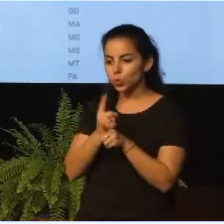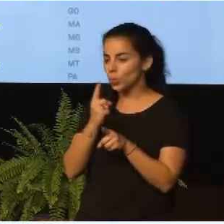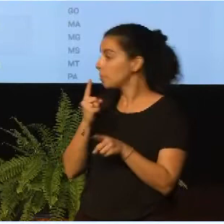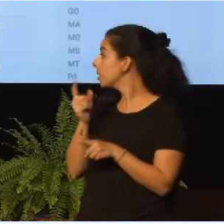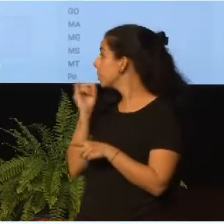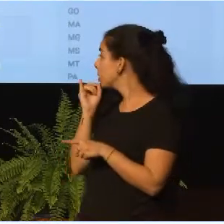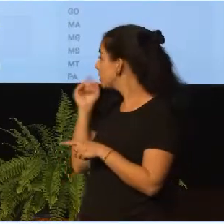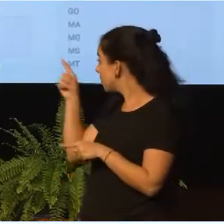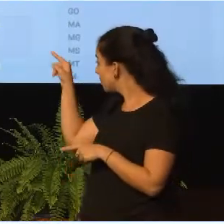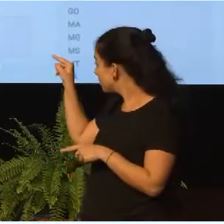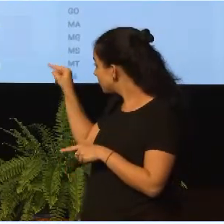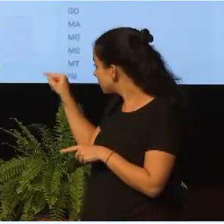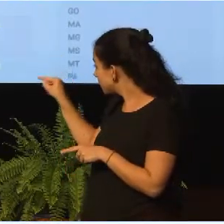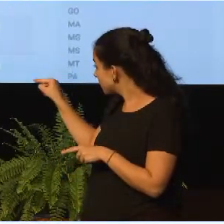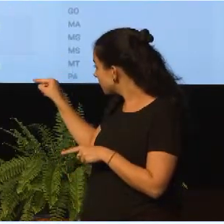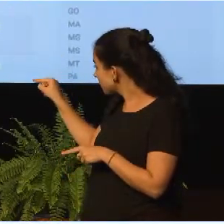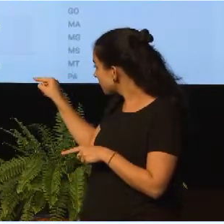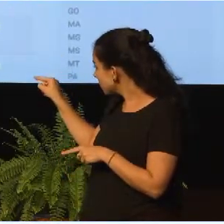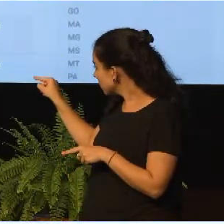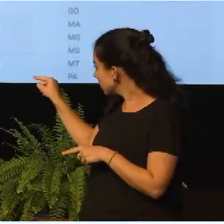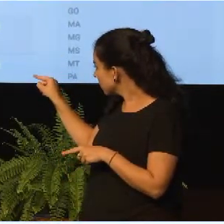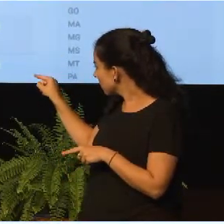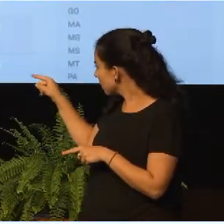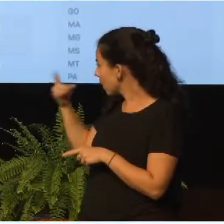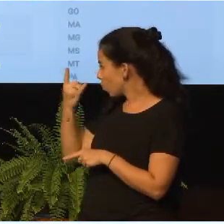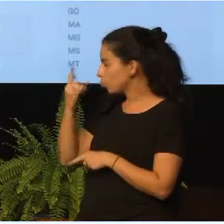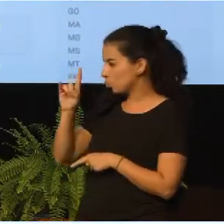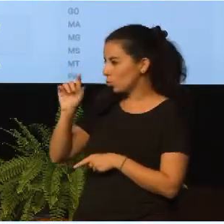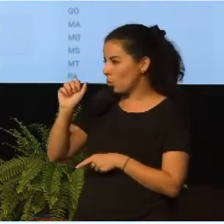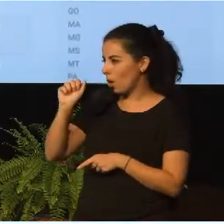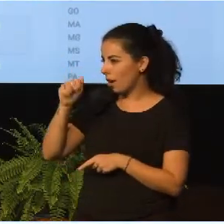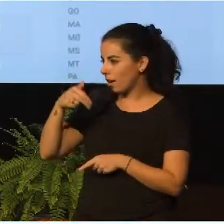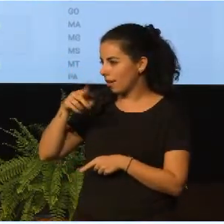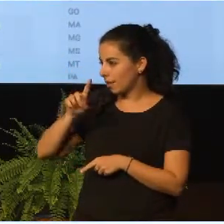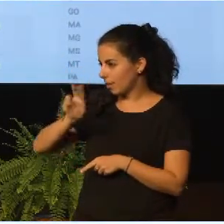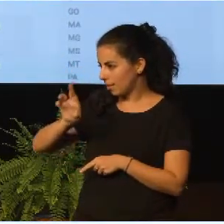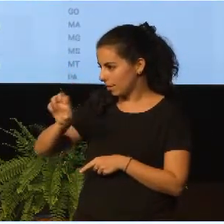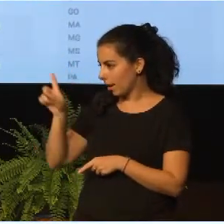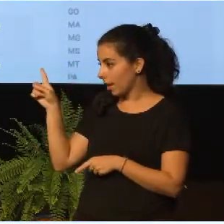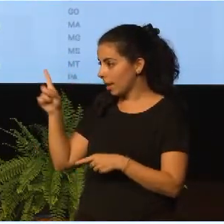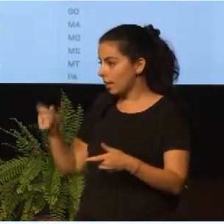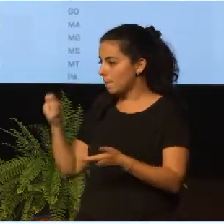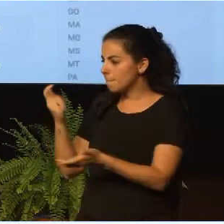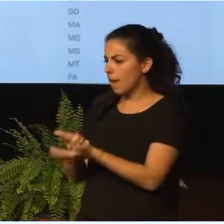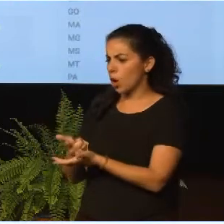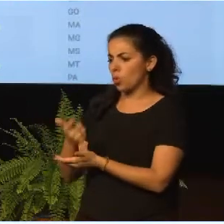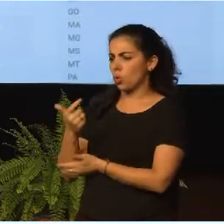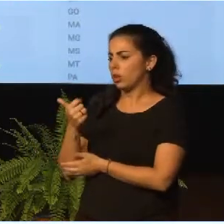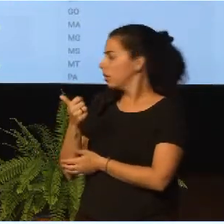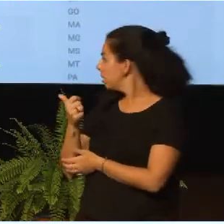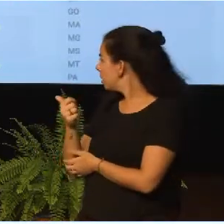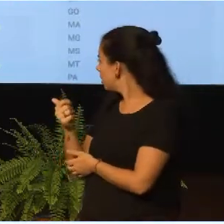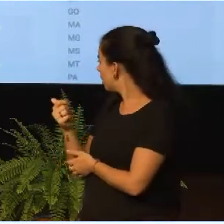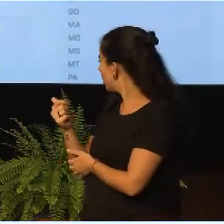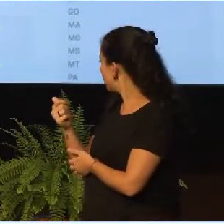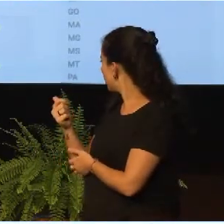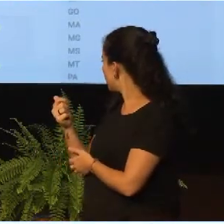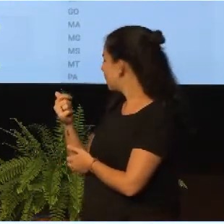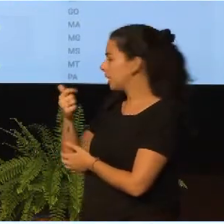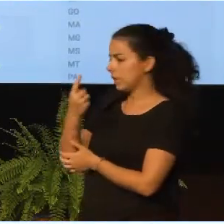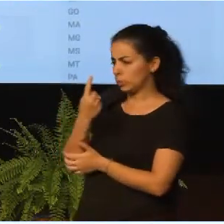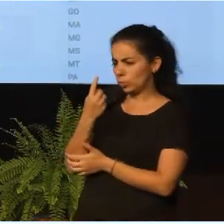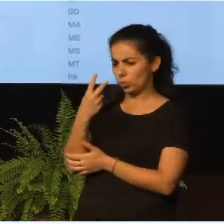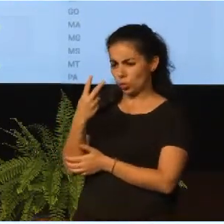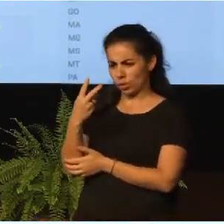aqui embaixo e cliquei nesse cara aqui, ó, no André, que tinha uma despesa de R$ 12.700 de carro